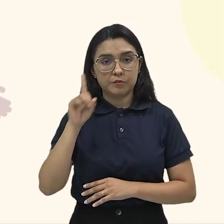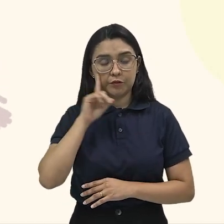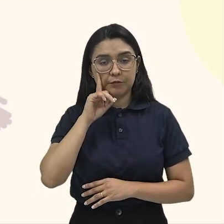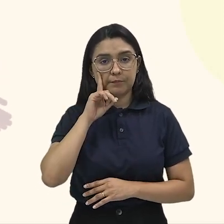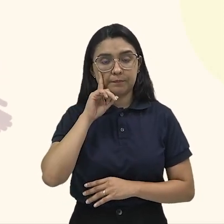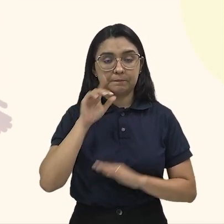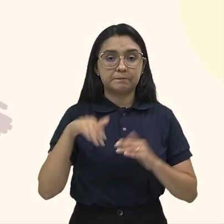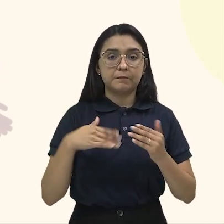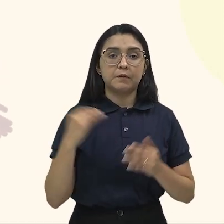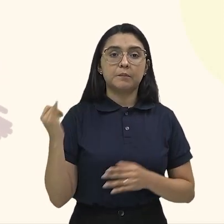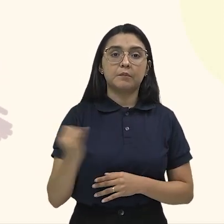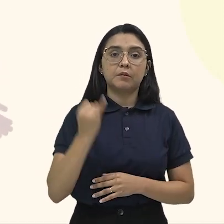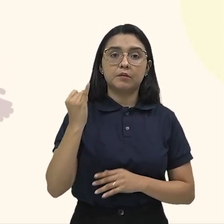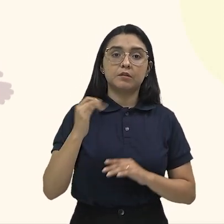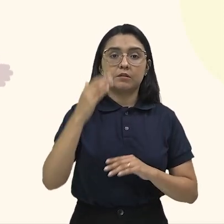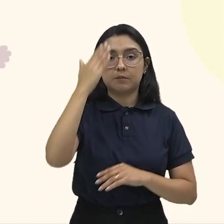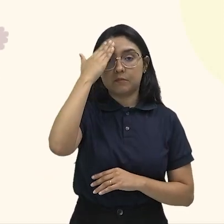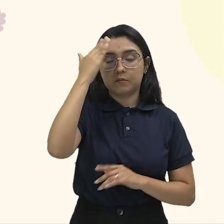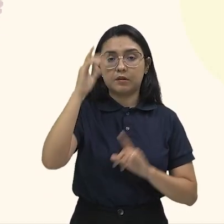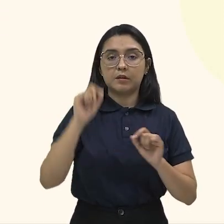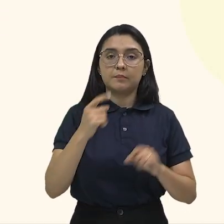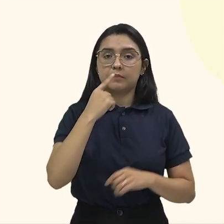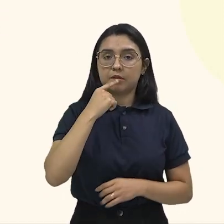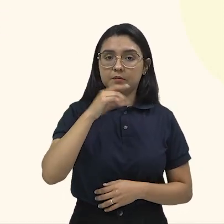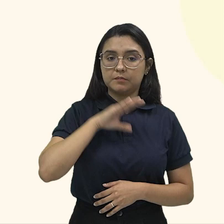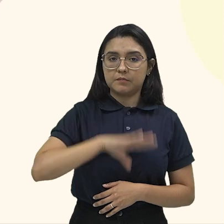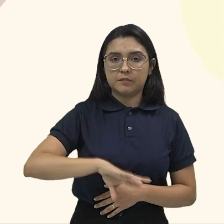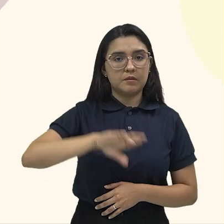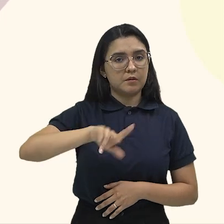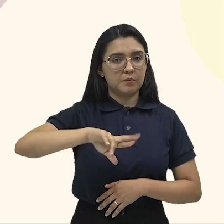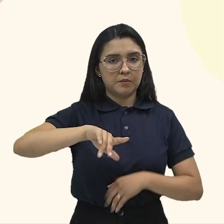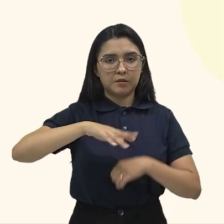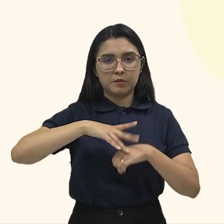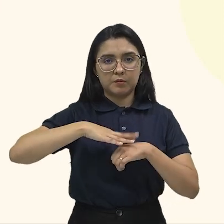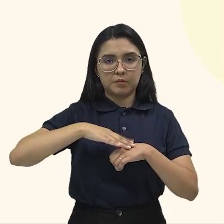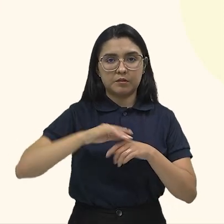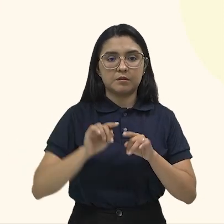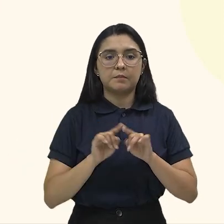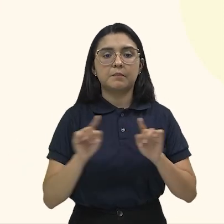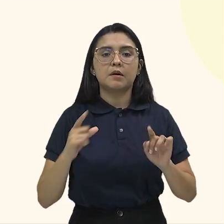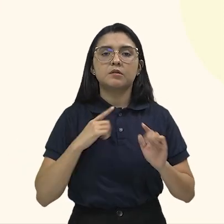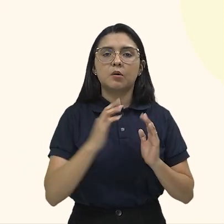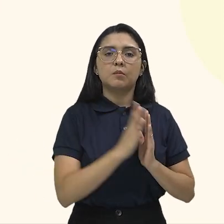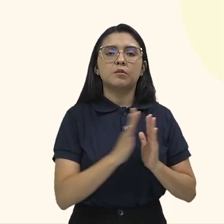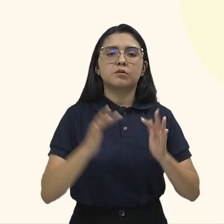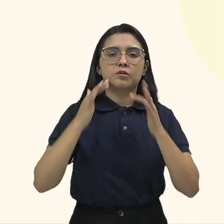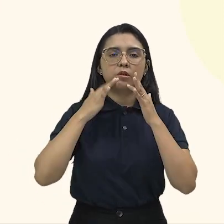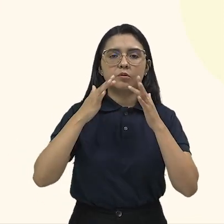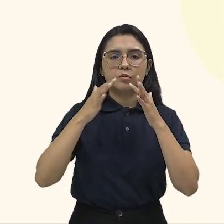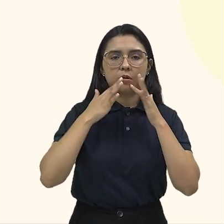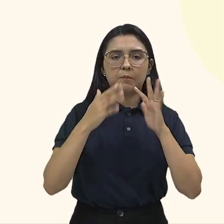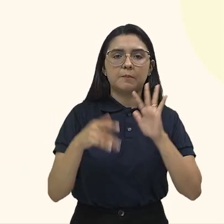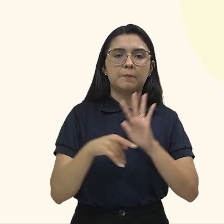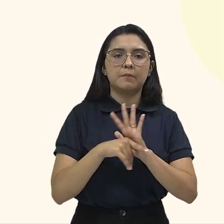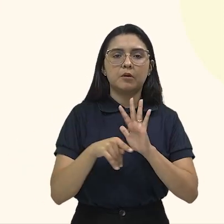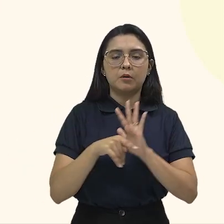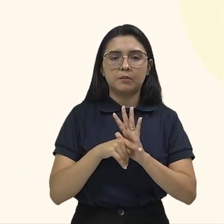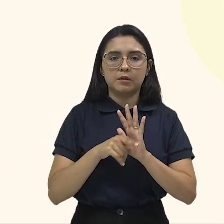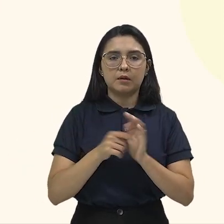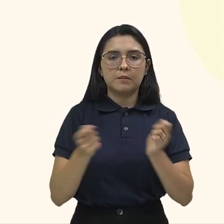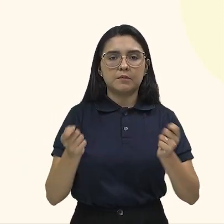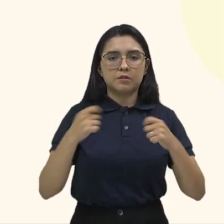É importante ressaltar que a menstruação não é uma doença, mas sim um processo natural que faz parte da